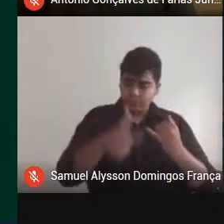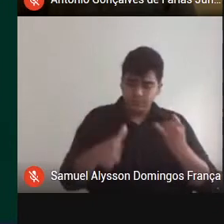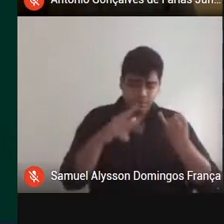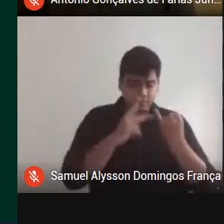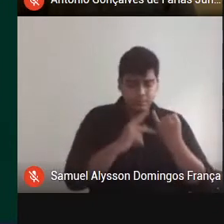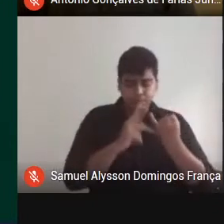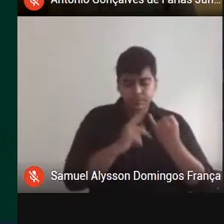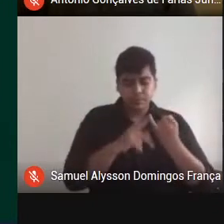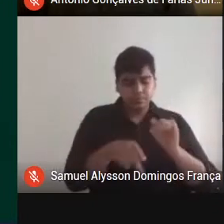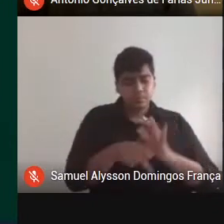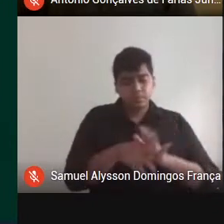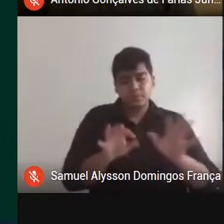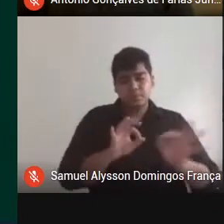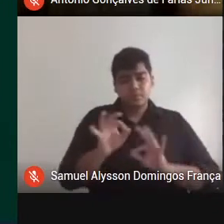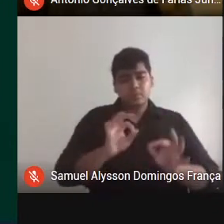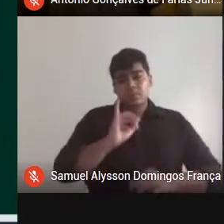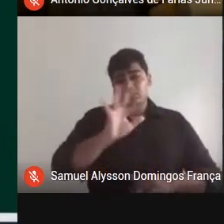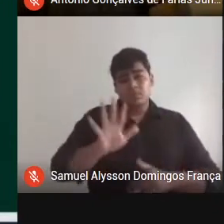imagem.